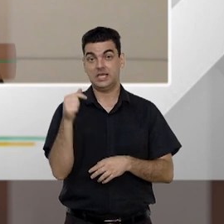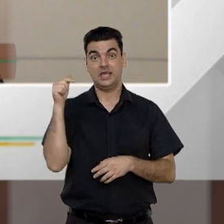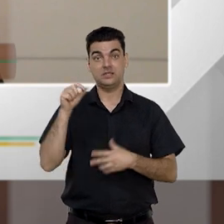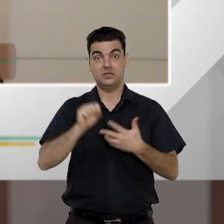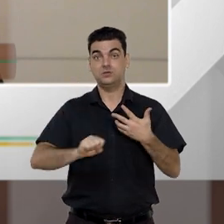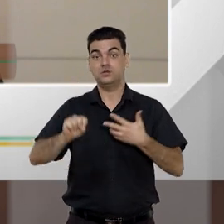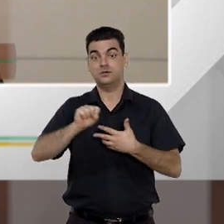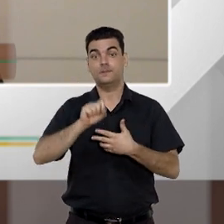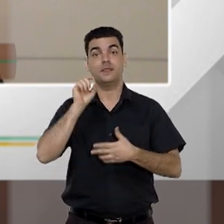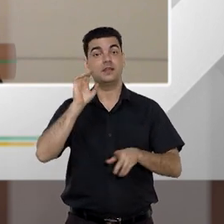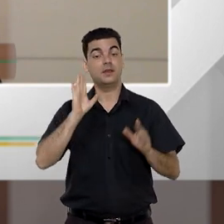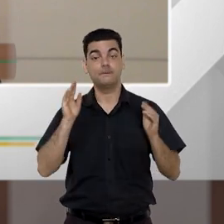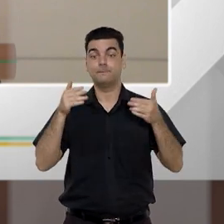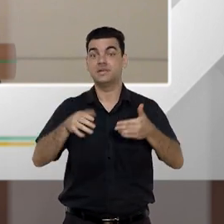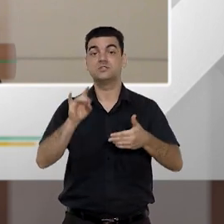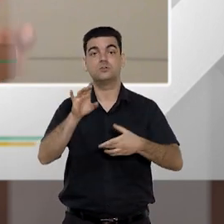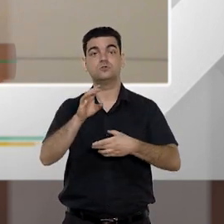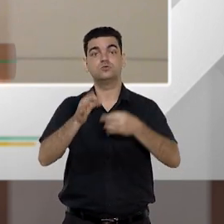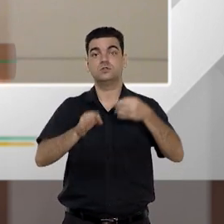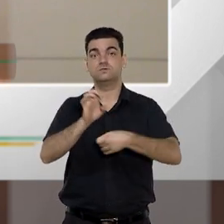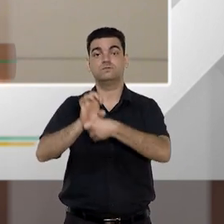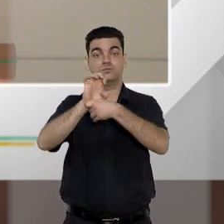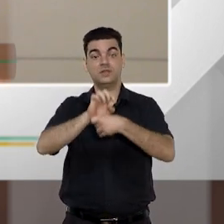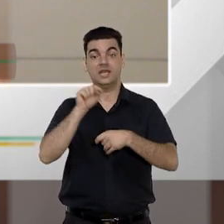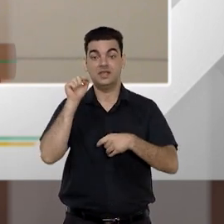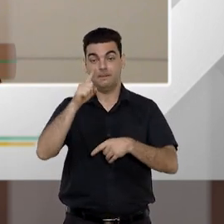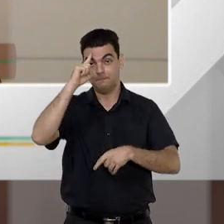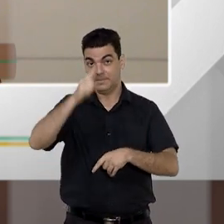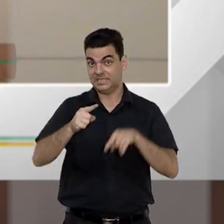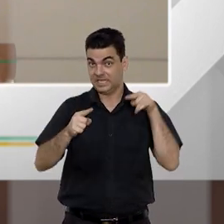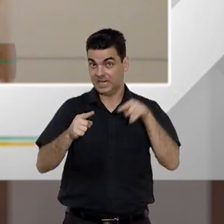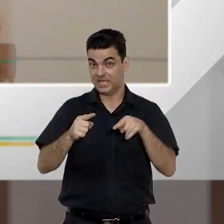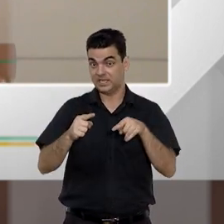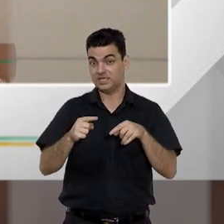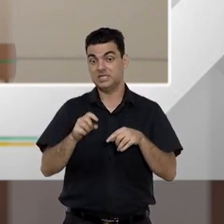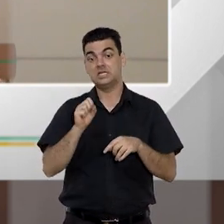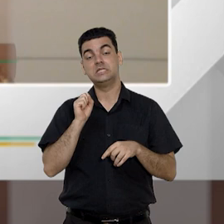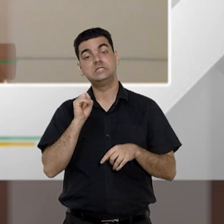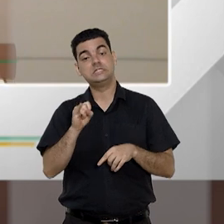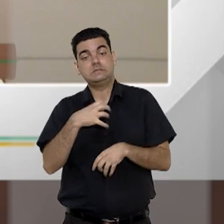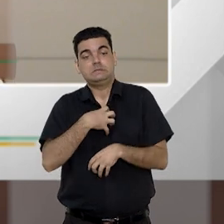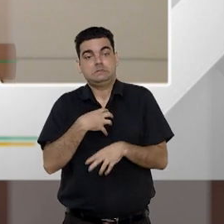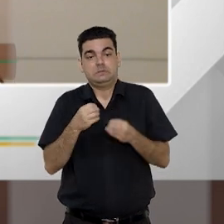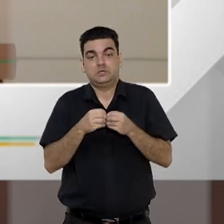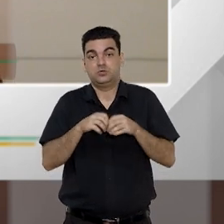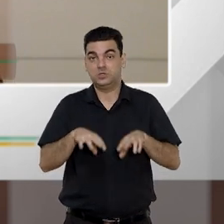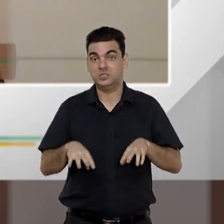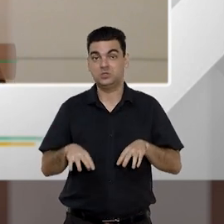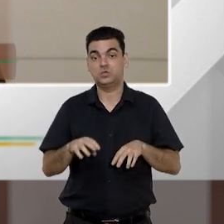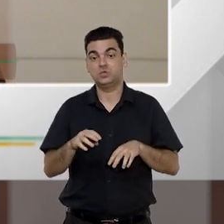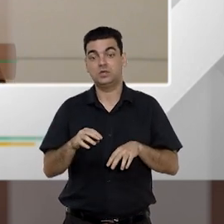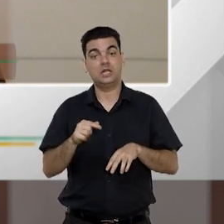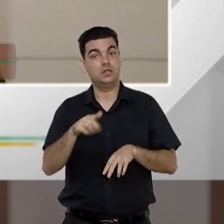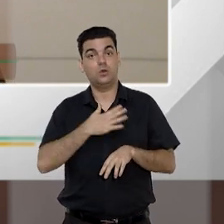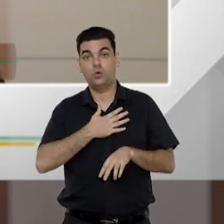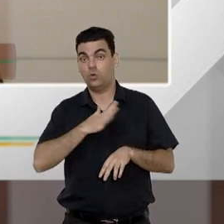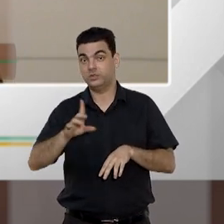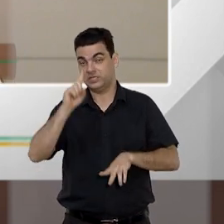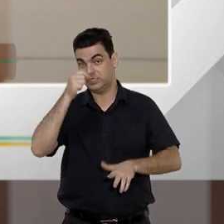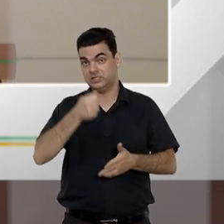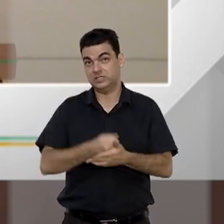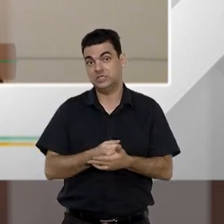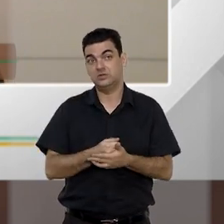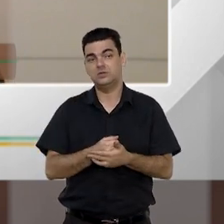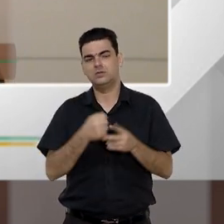2016. Essa resolução, só para os juizados estaduais, autoriza que se a parte se sentir prejudicada, se a